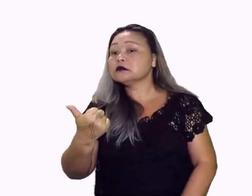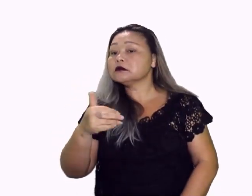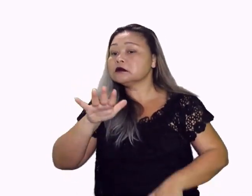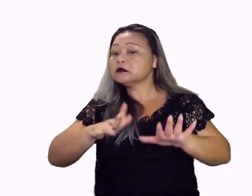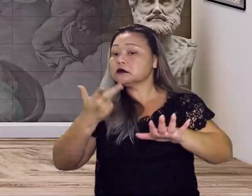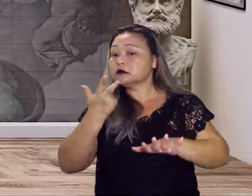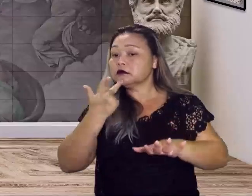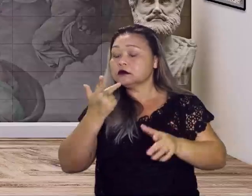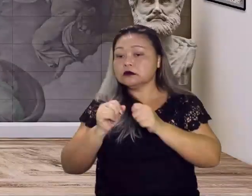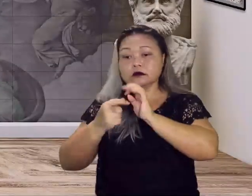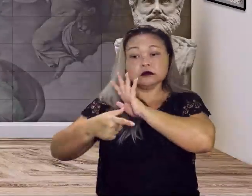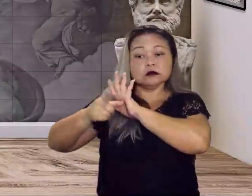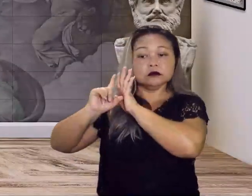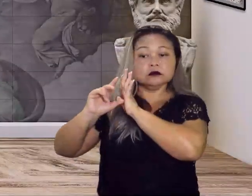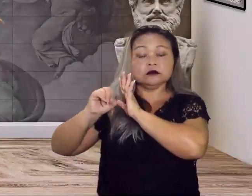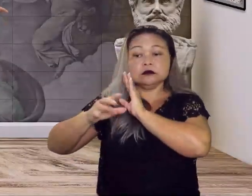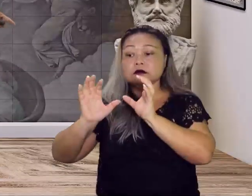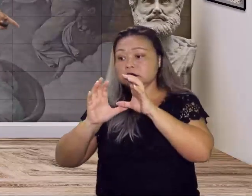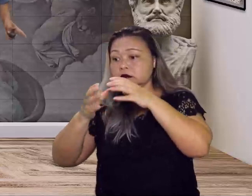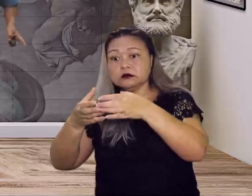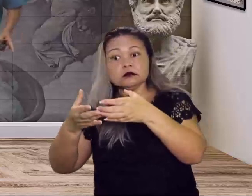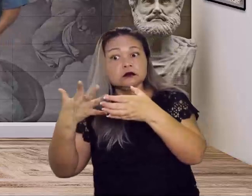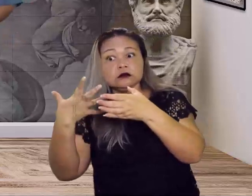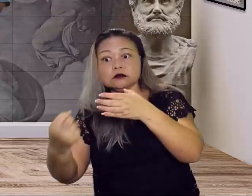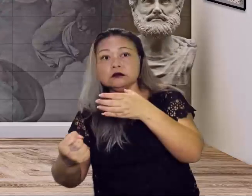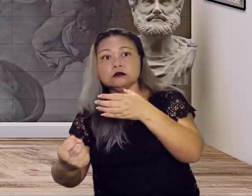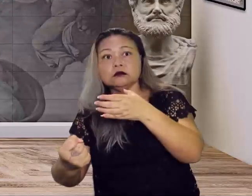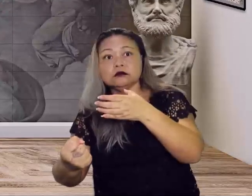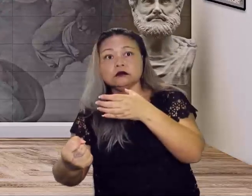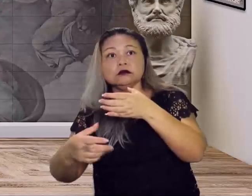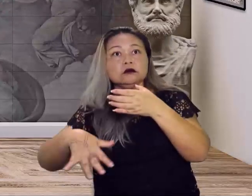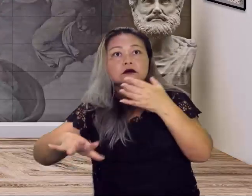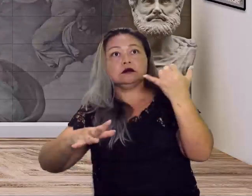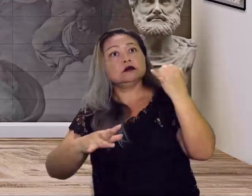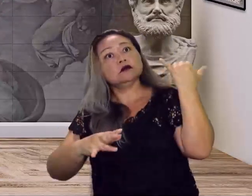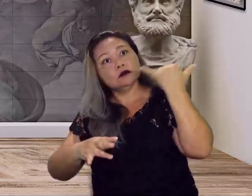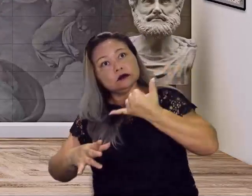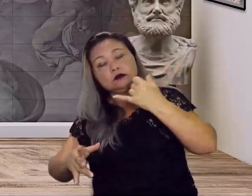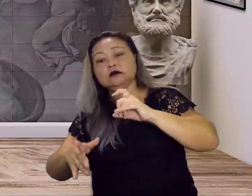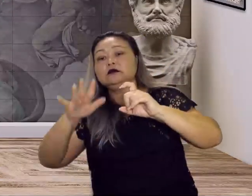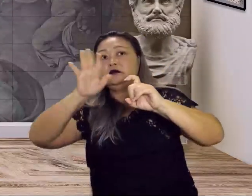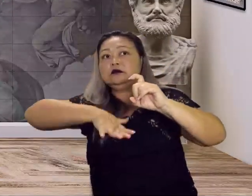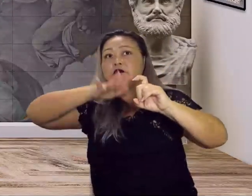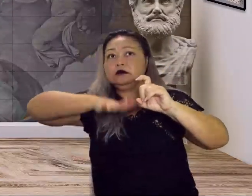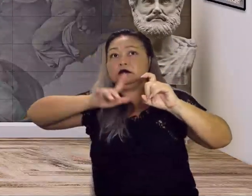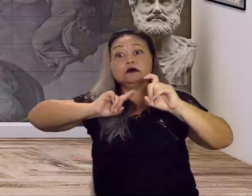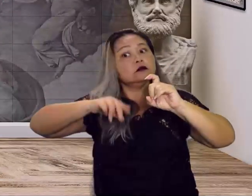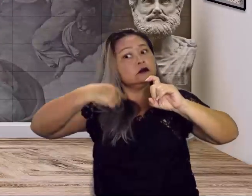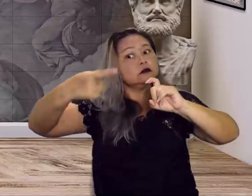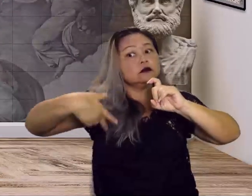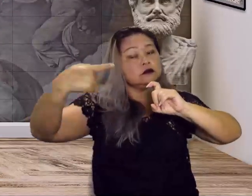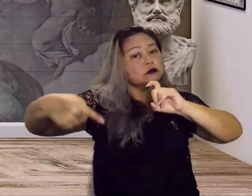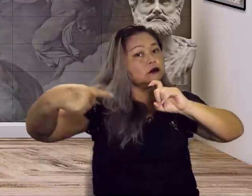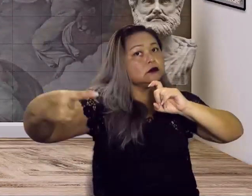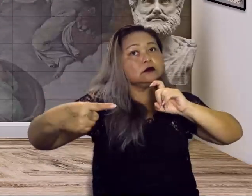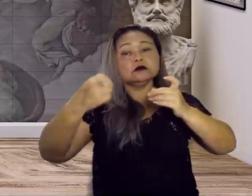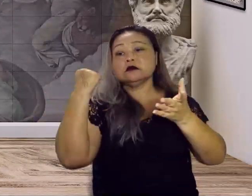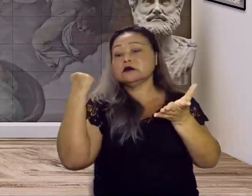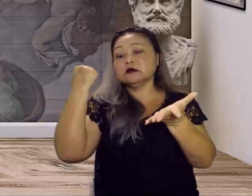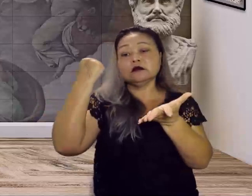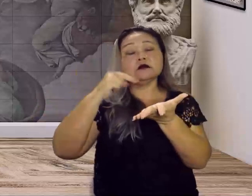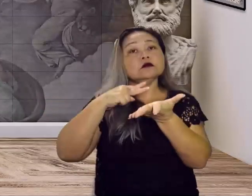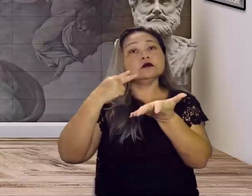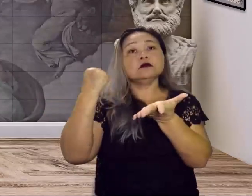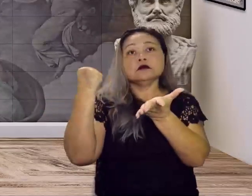Como já falei anterior, se o grupo não aceitar o seu mito, a sua história, ele não vai para frente, ele não vai se